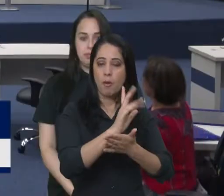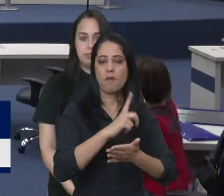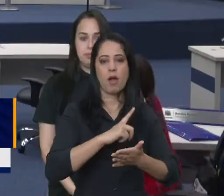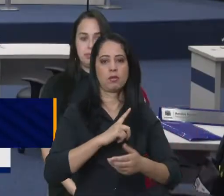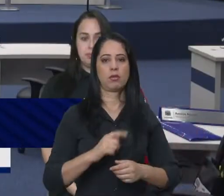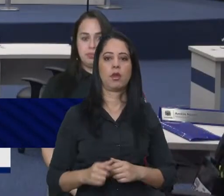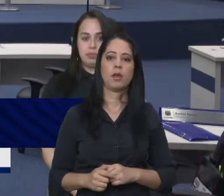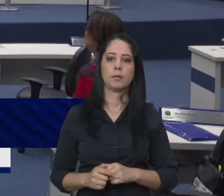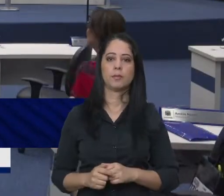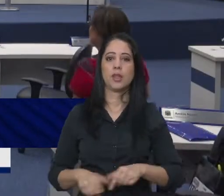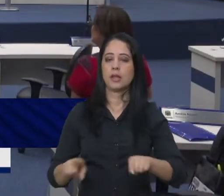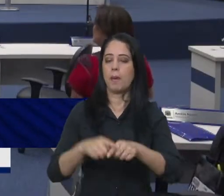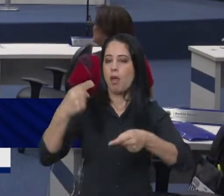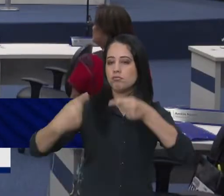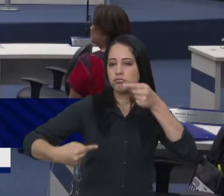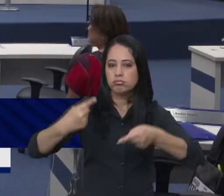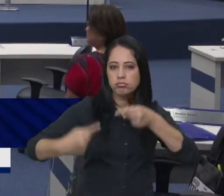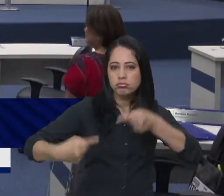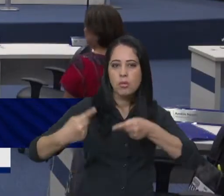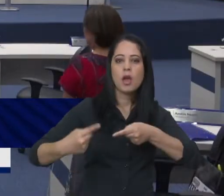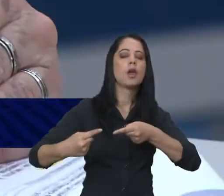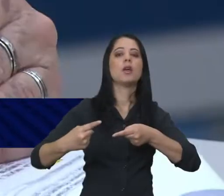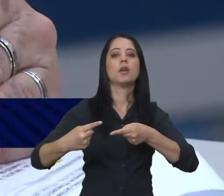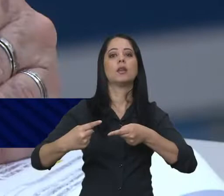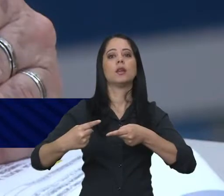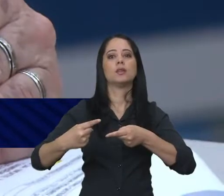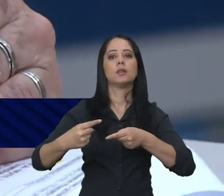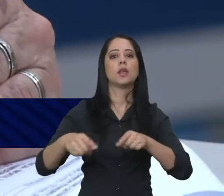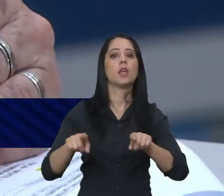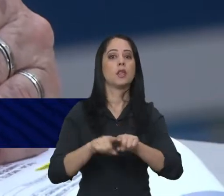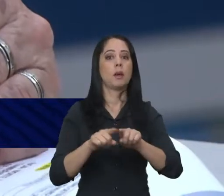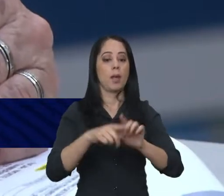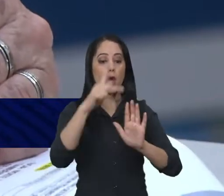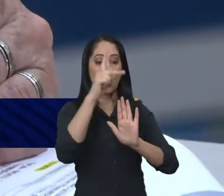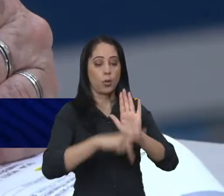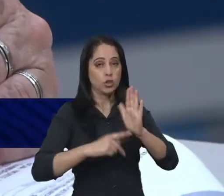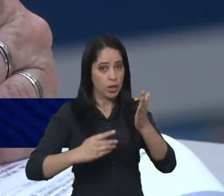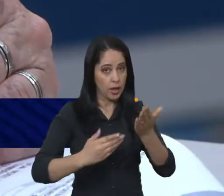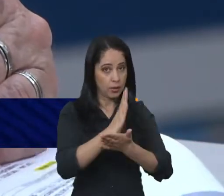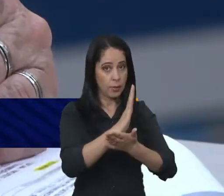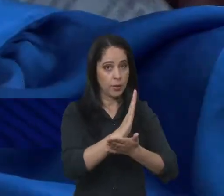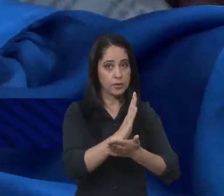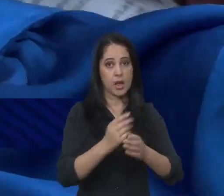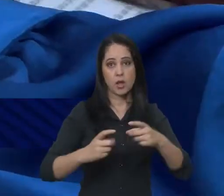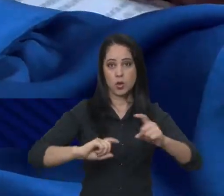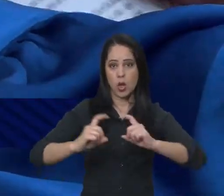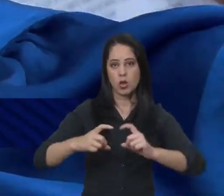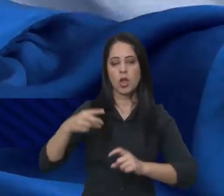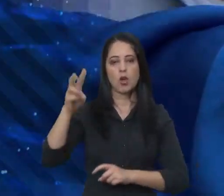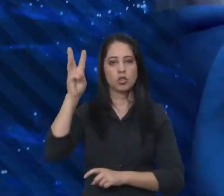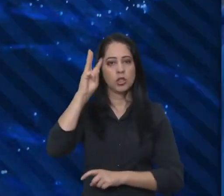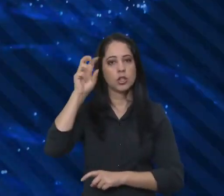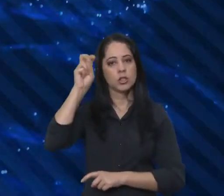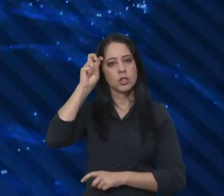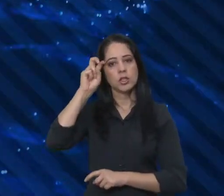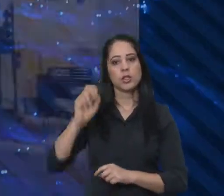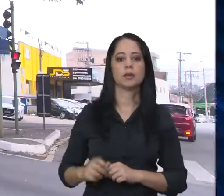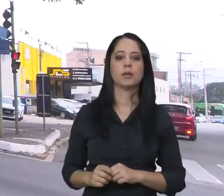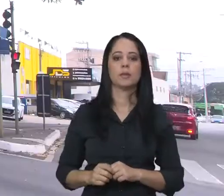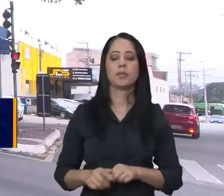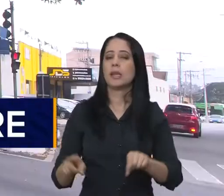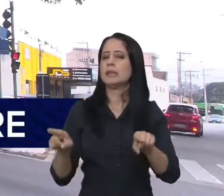Confira também os debates realizados em plenário e os projetos aprovados nas sessões de terça e quinta-feira.